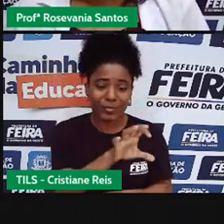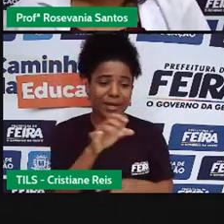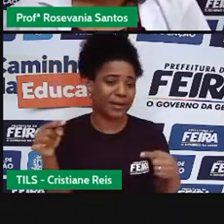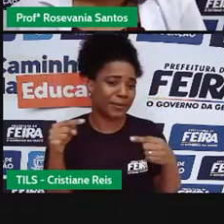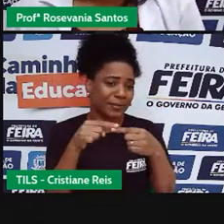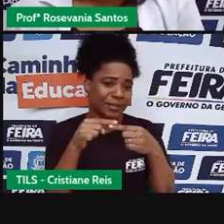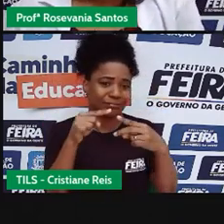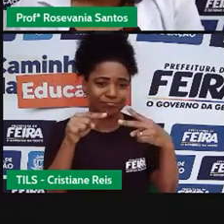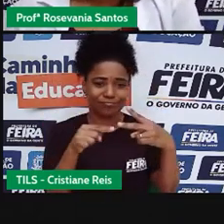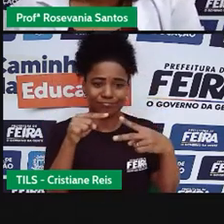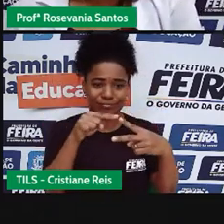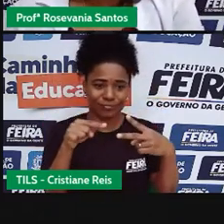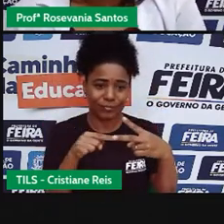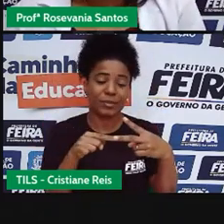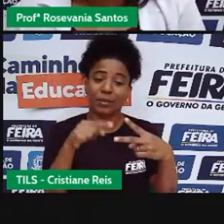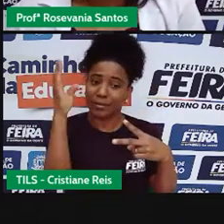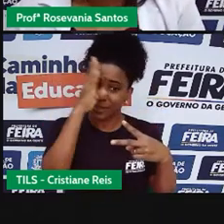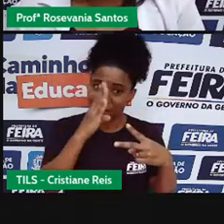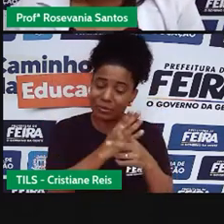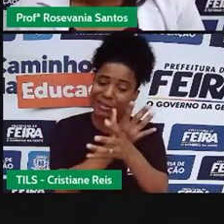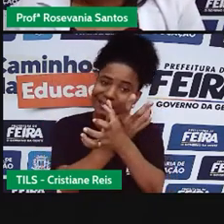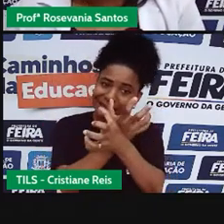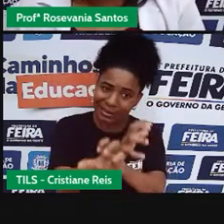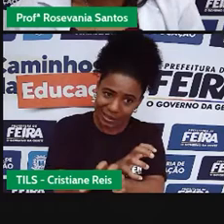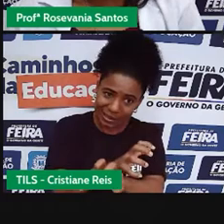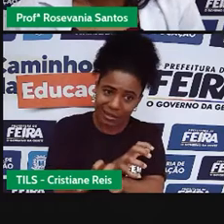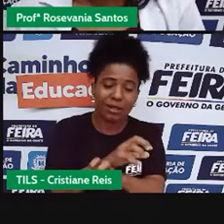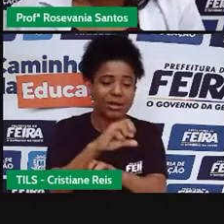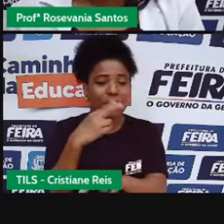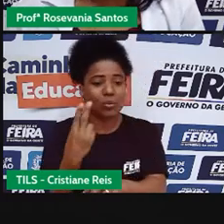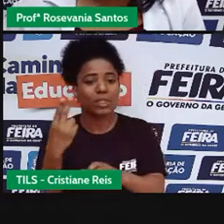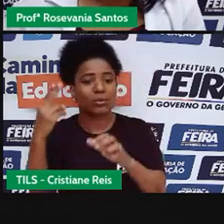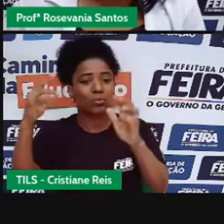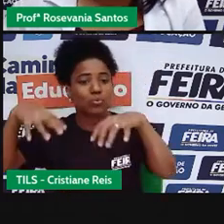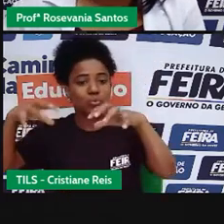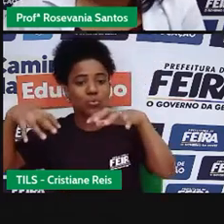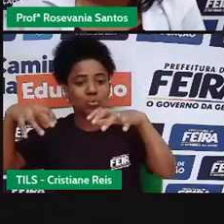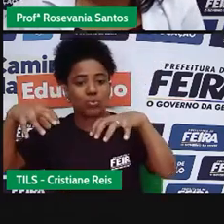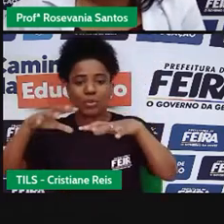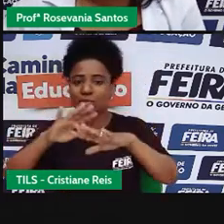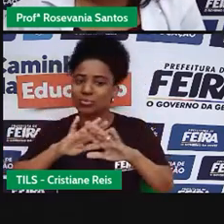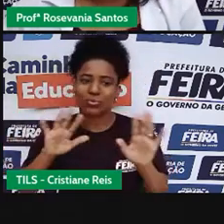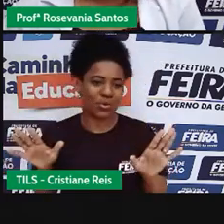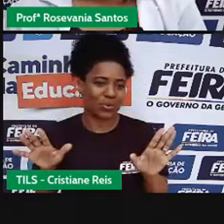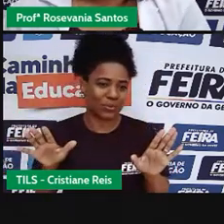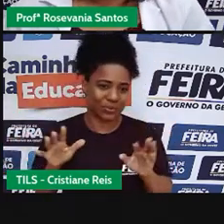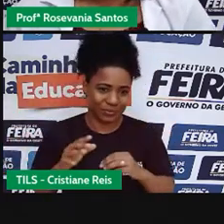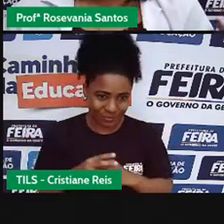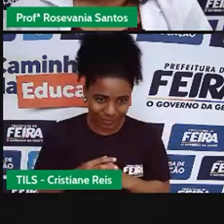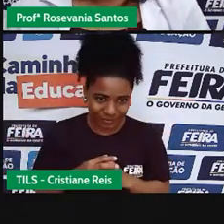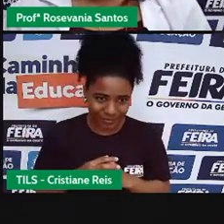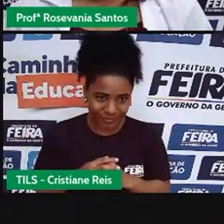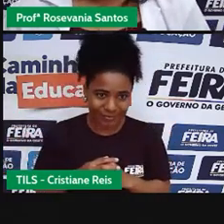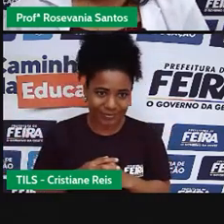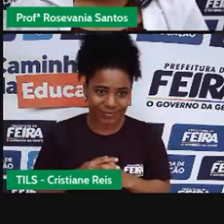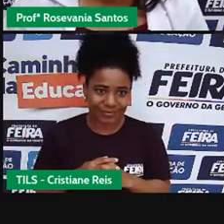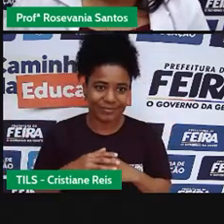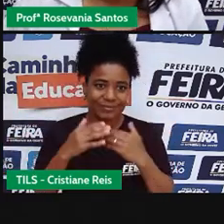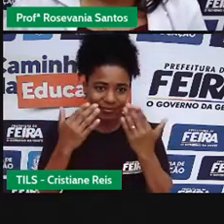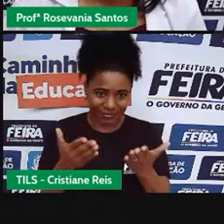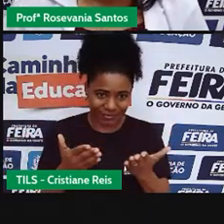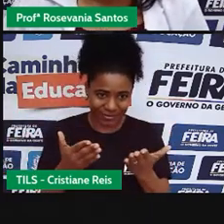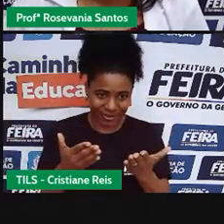outra chuvosa. Então, o clima do Brasil central, né, que vai pegar principalmente a América, vai